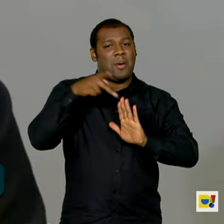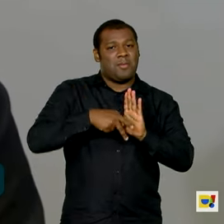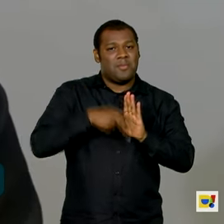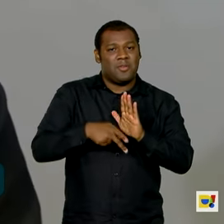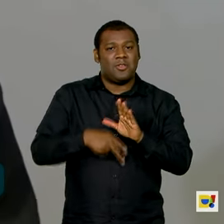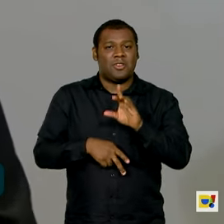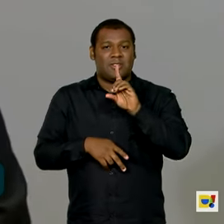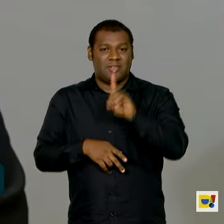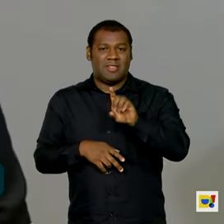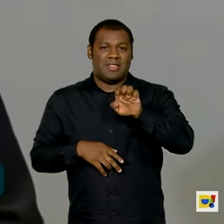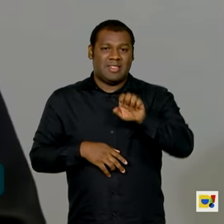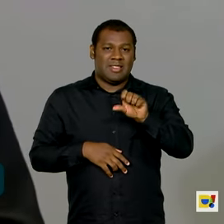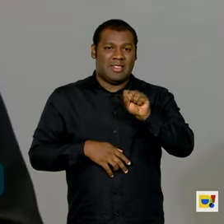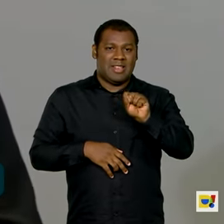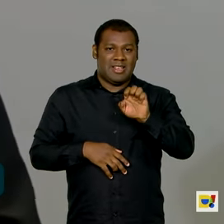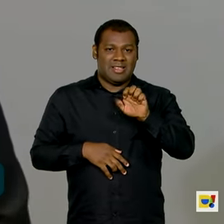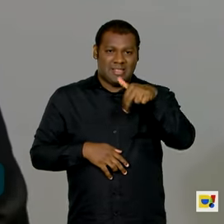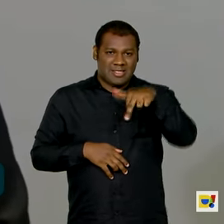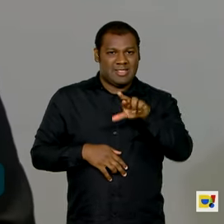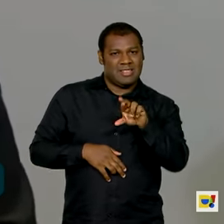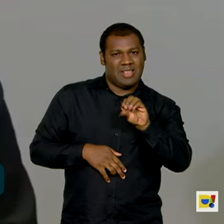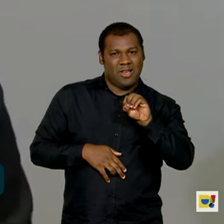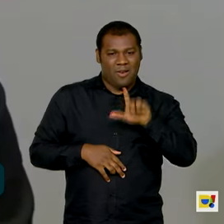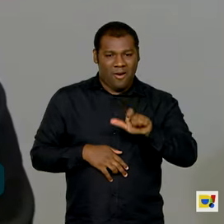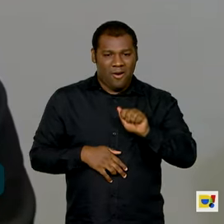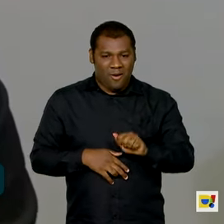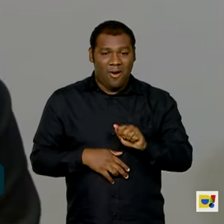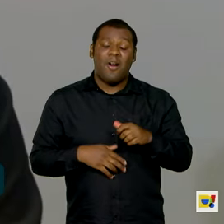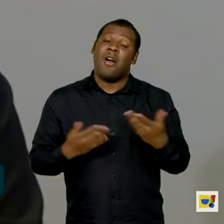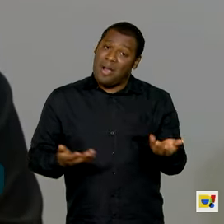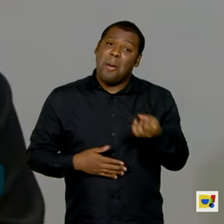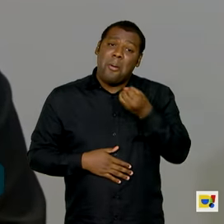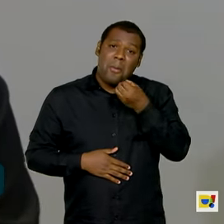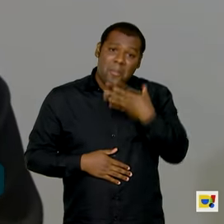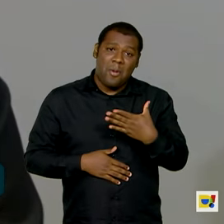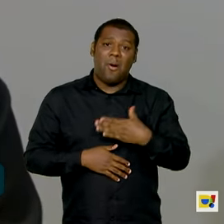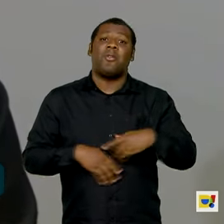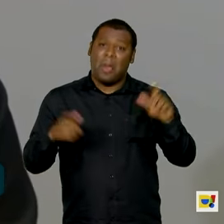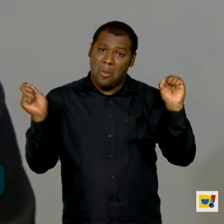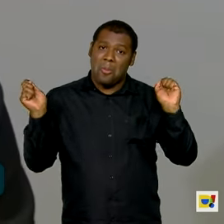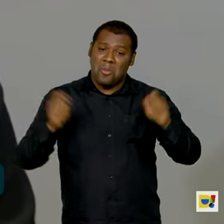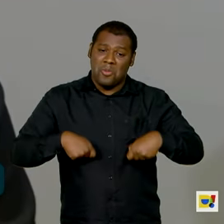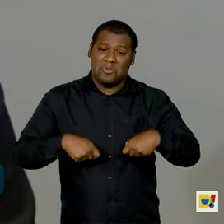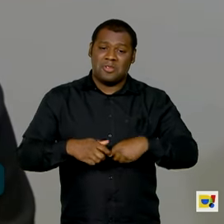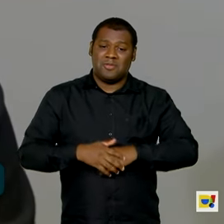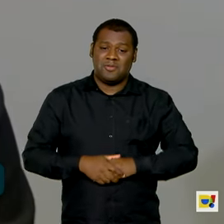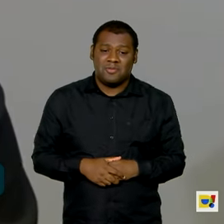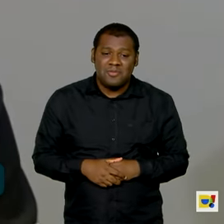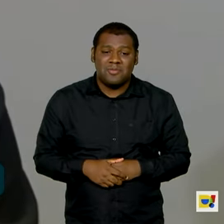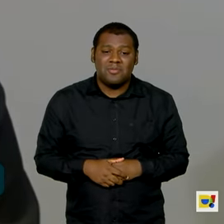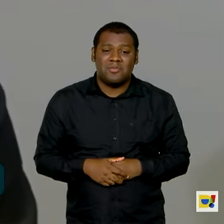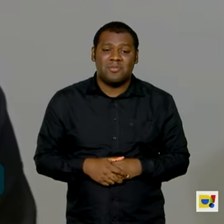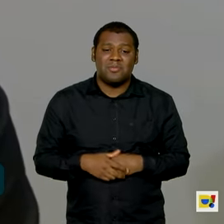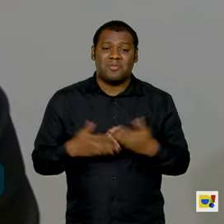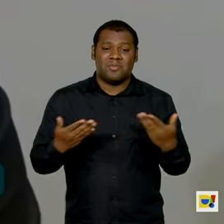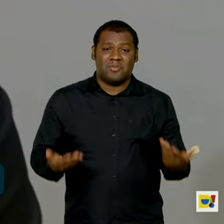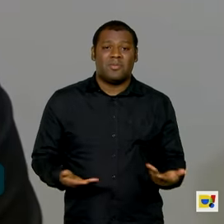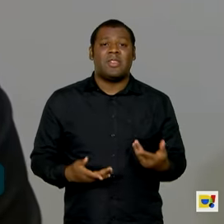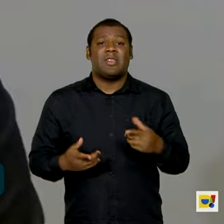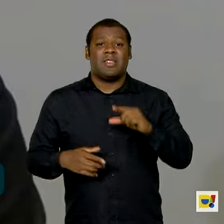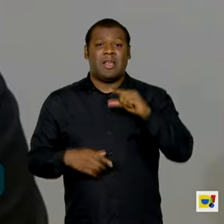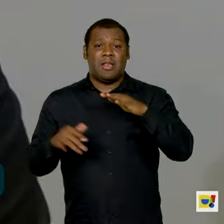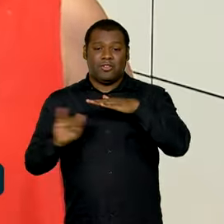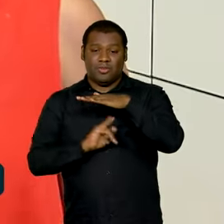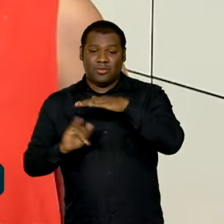nenhum tipo de Publicidade sem nenhum tipo de acionamento Então acho que ISO dá um um bom indício do potencial dessa conexão entre seras e o